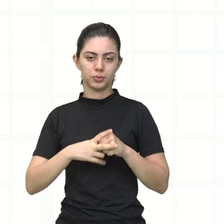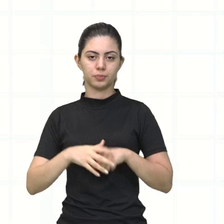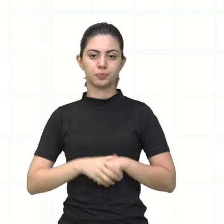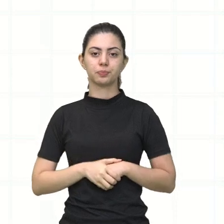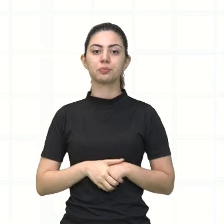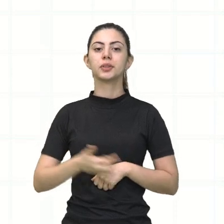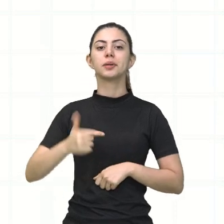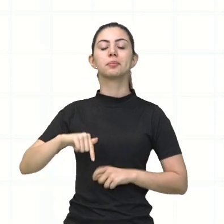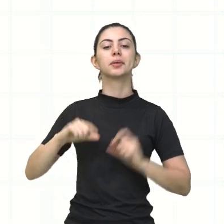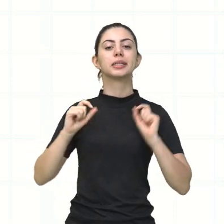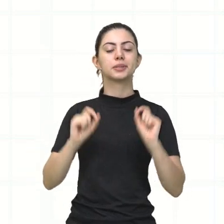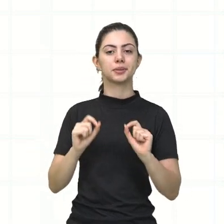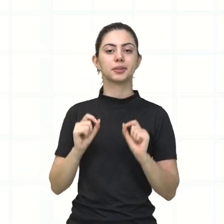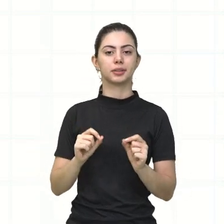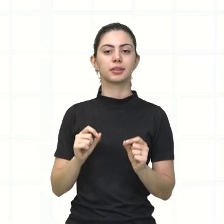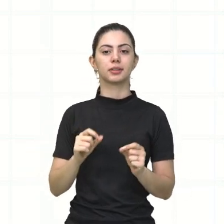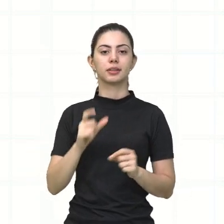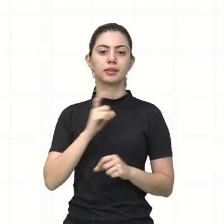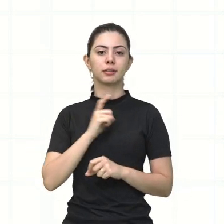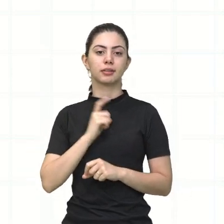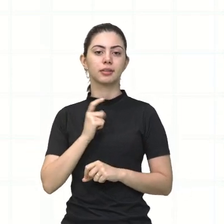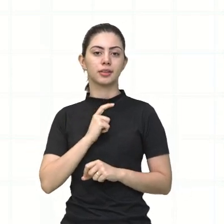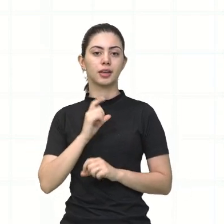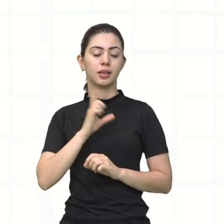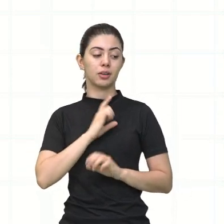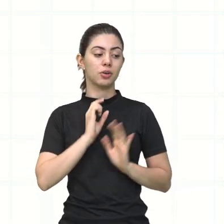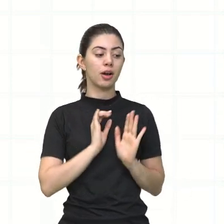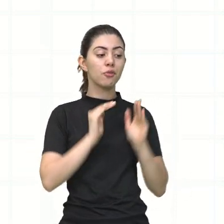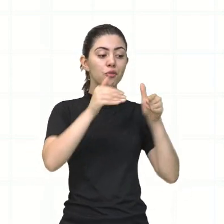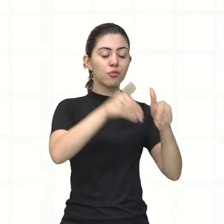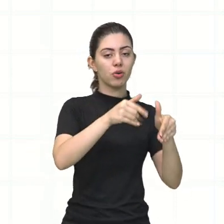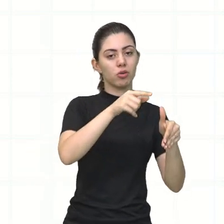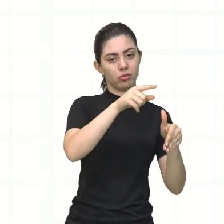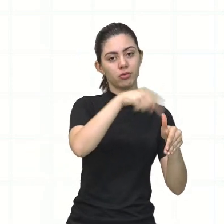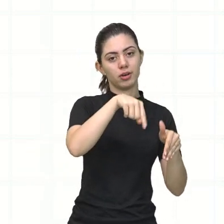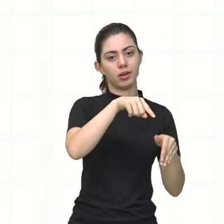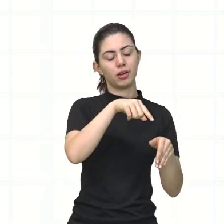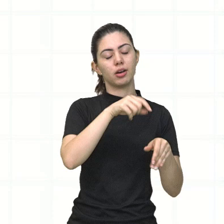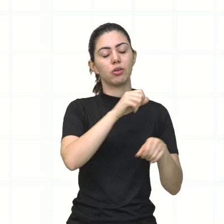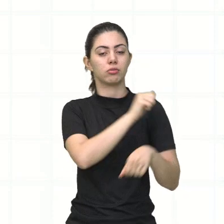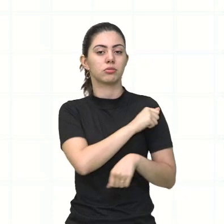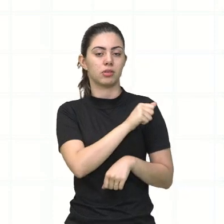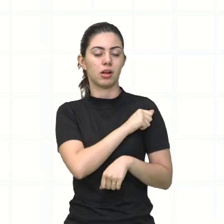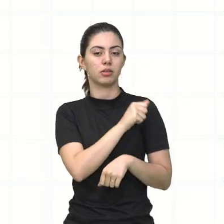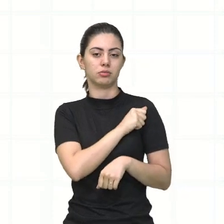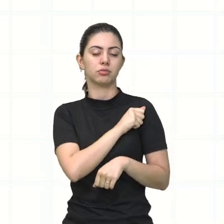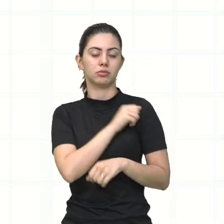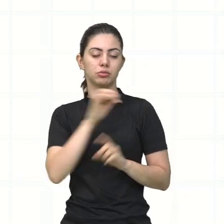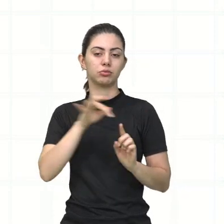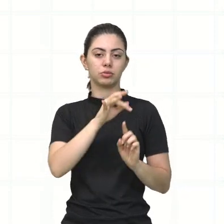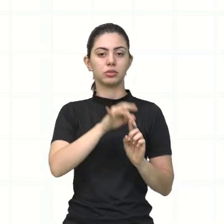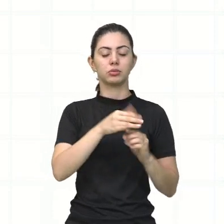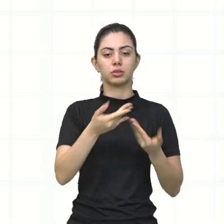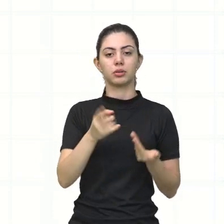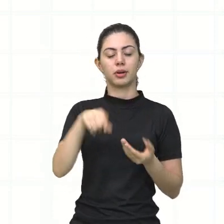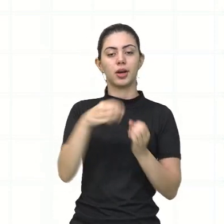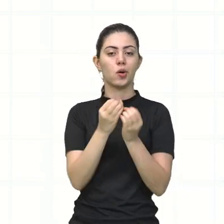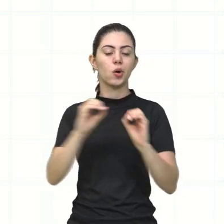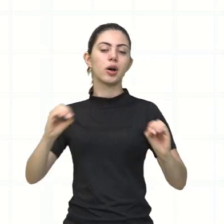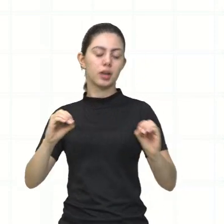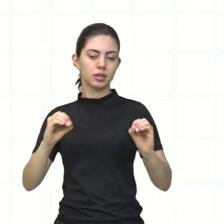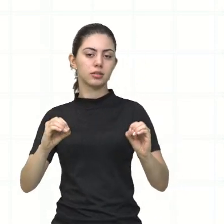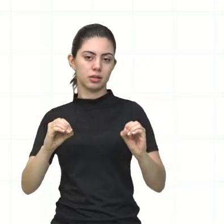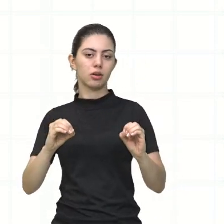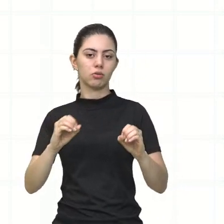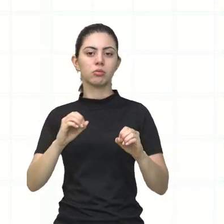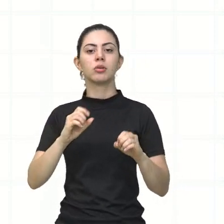Eu tenho ele especificando um sentido, então uma oração subordinada adjetiva. E é qualquer aluno? Não, são